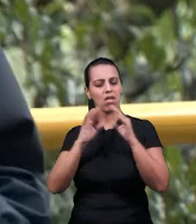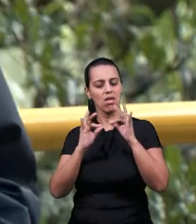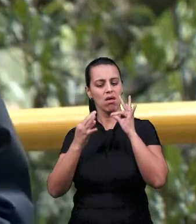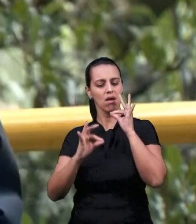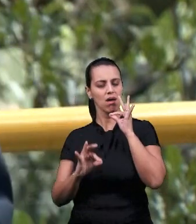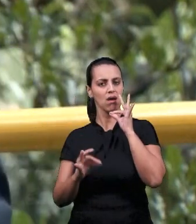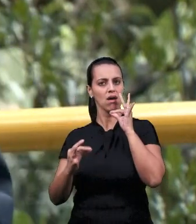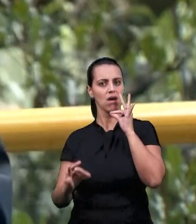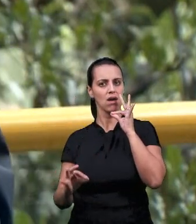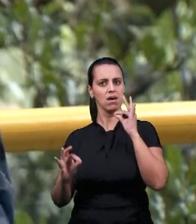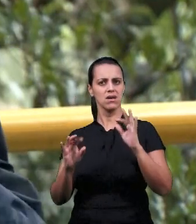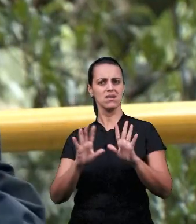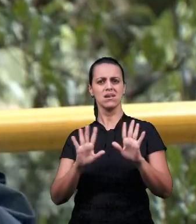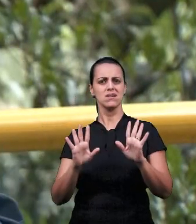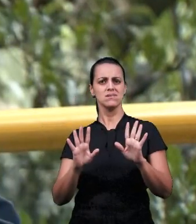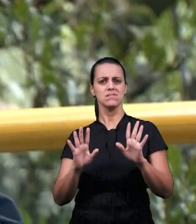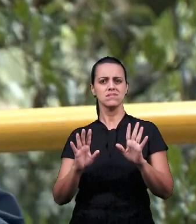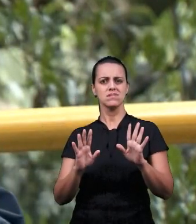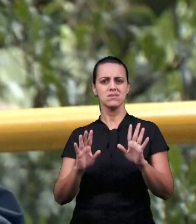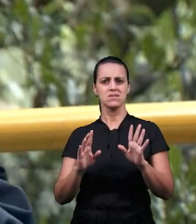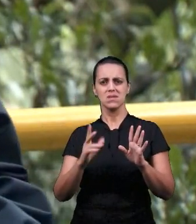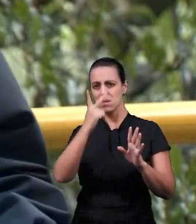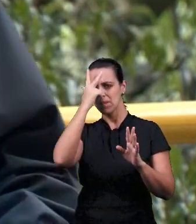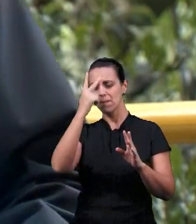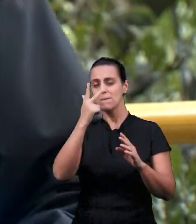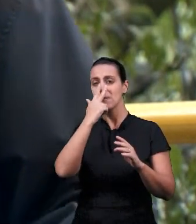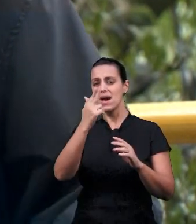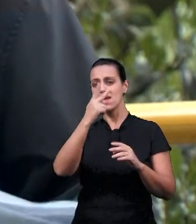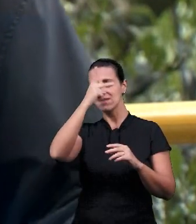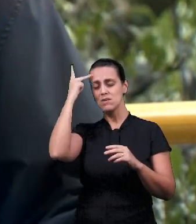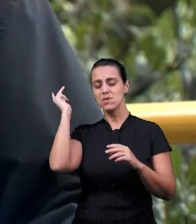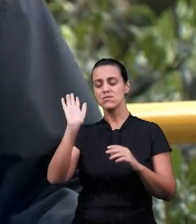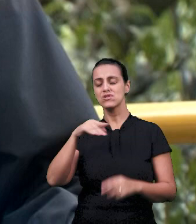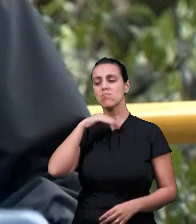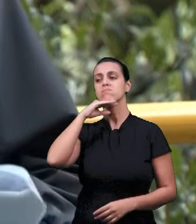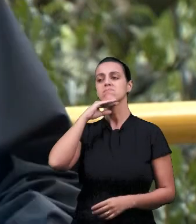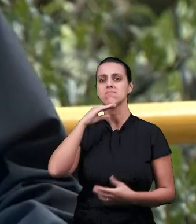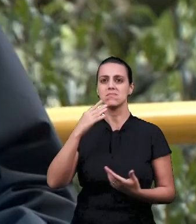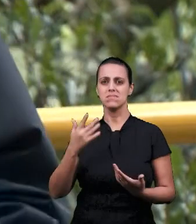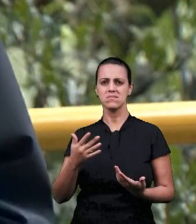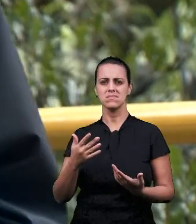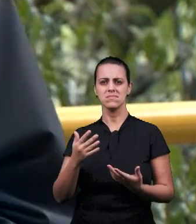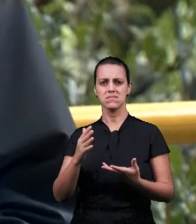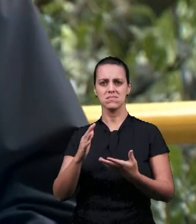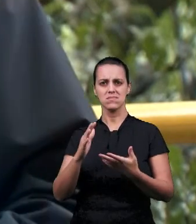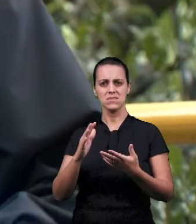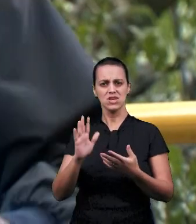dia as mesmas coisas que todo mundo está cansado de ouvir. Nós estamos dizendo, Jesus vem, está às portas, se prepare.